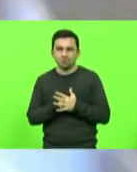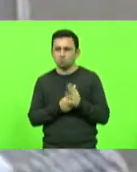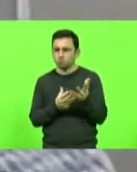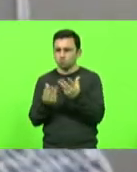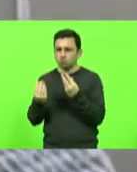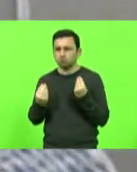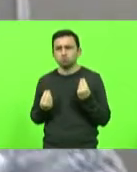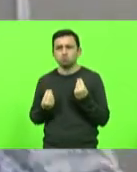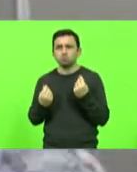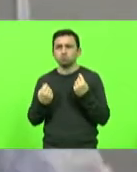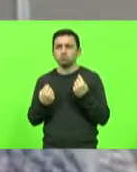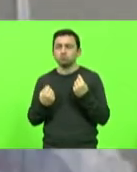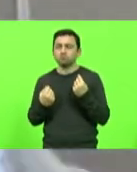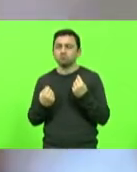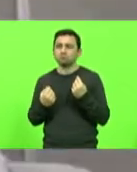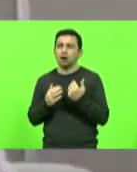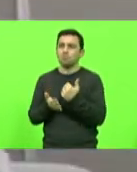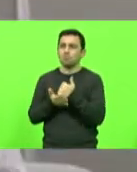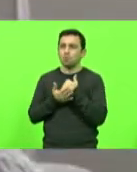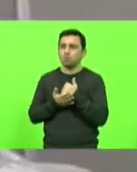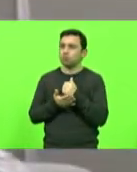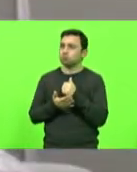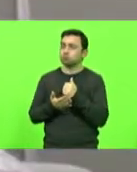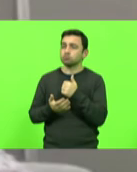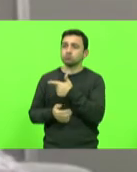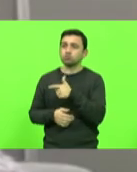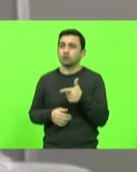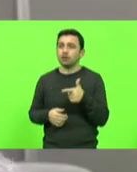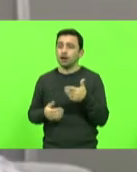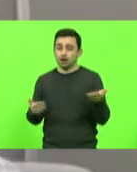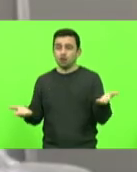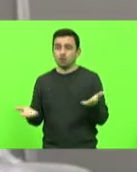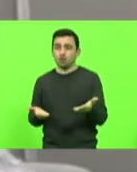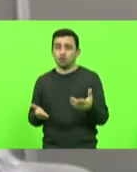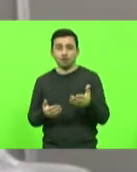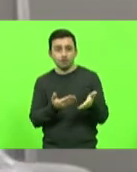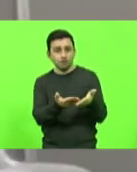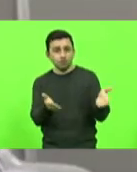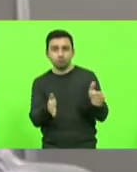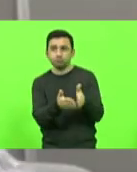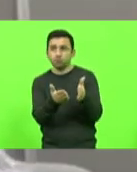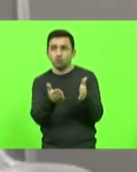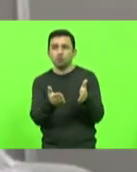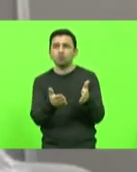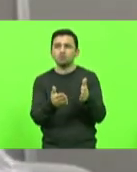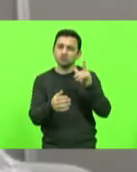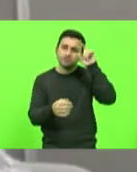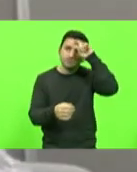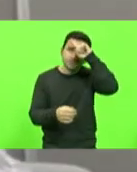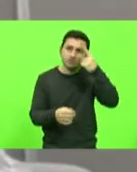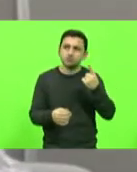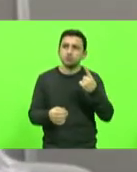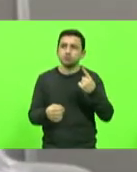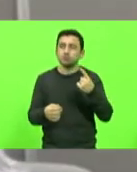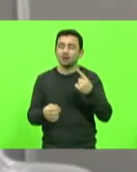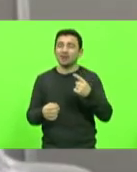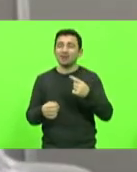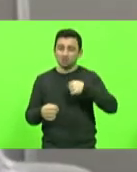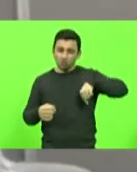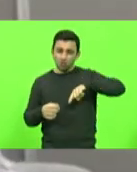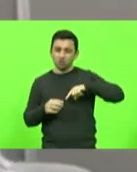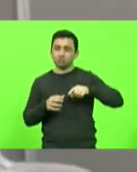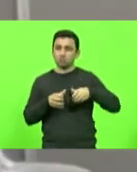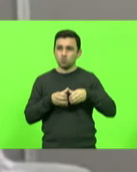serviço, e que hoje se encontram numa situação de vulnerabilidade social, e o que preocupa bastante a Defensoria é que